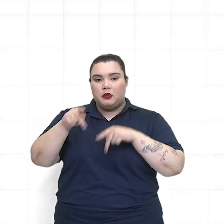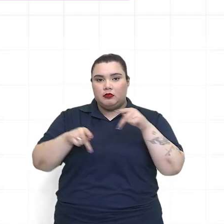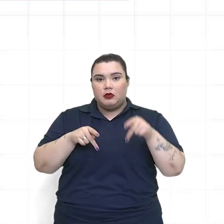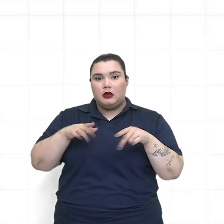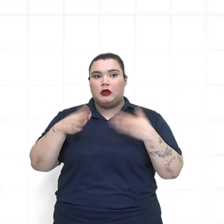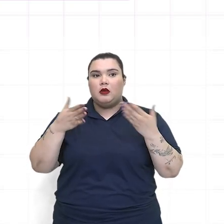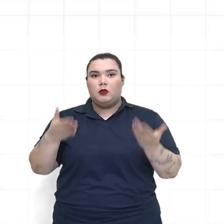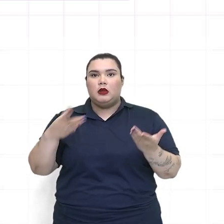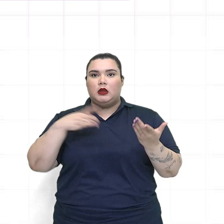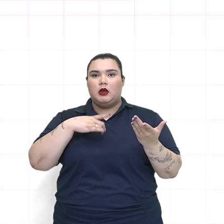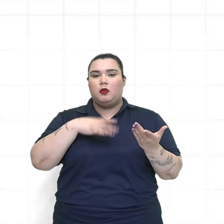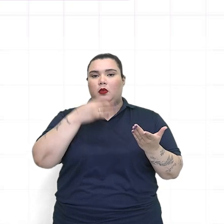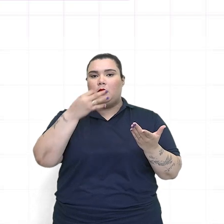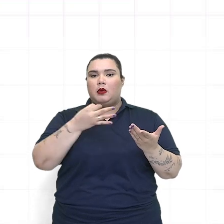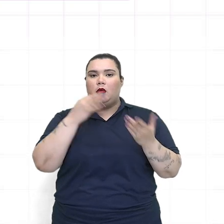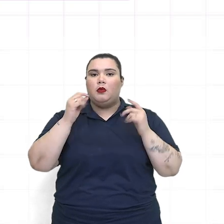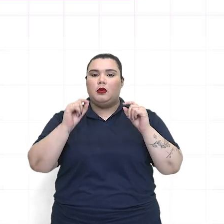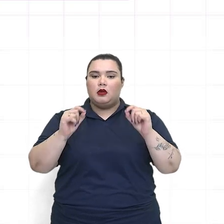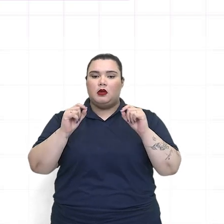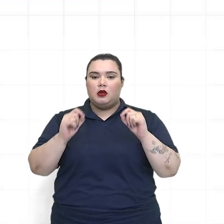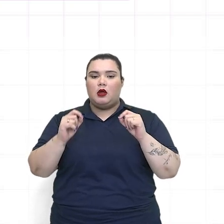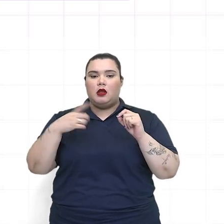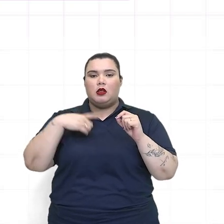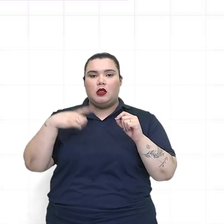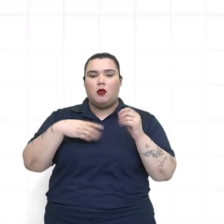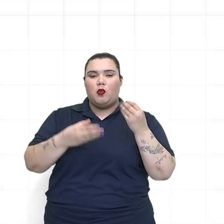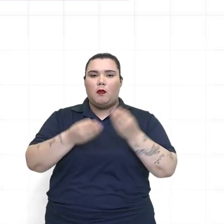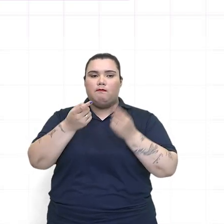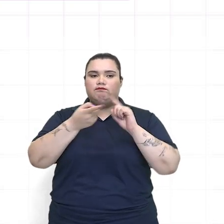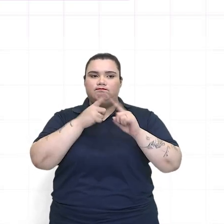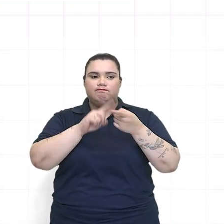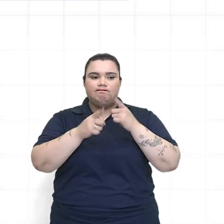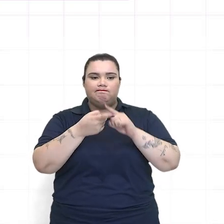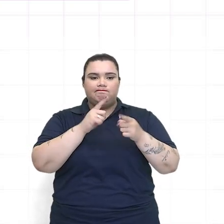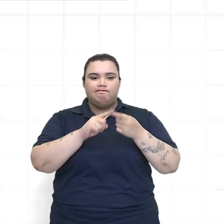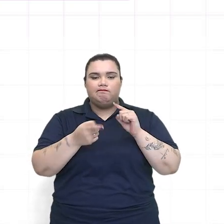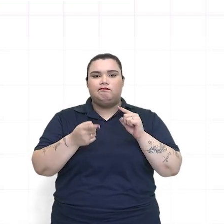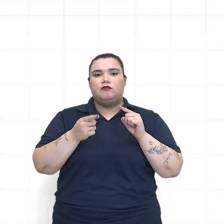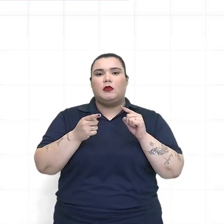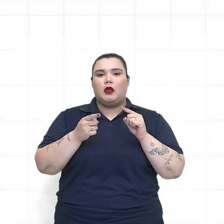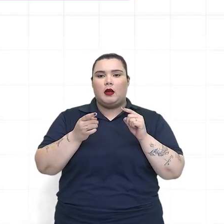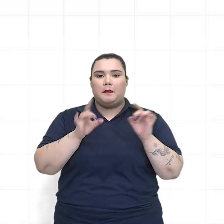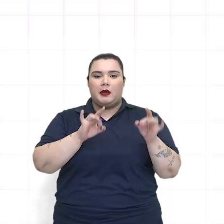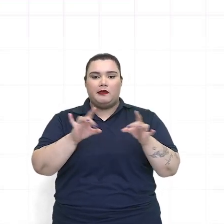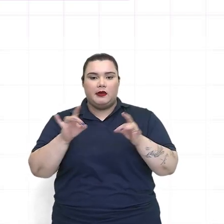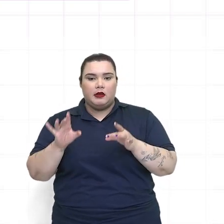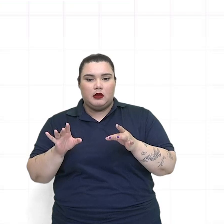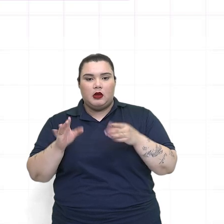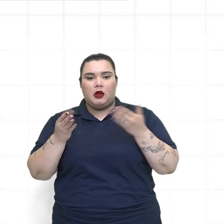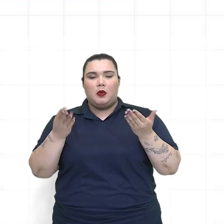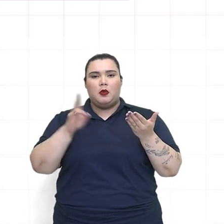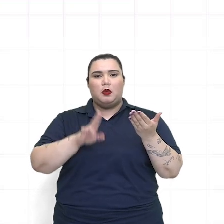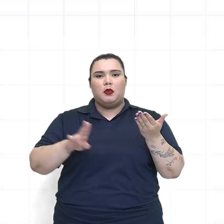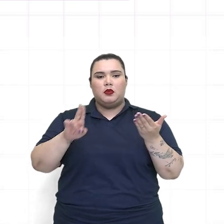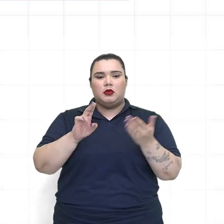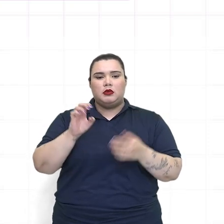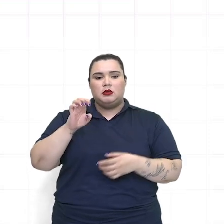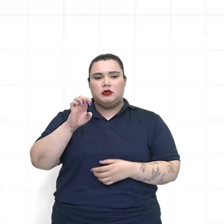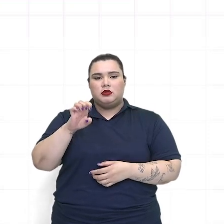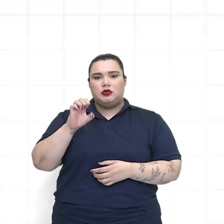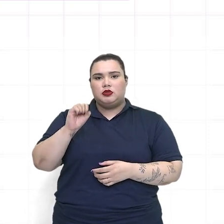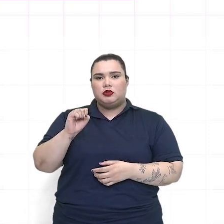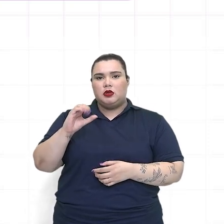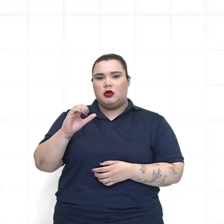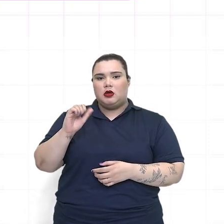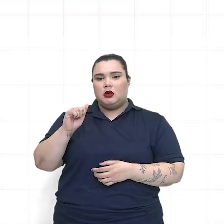especula-se que as negociações comerciais naquela época eram feitas à base de escambo. O que é o escambo? O